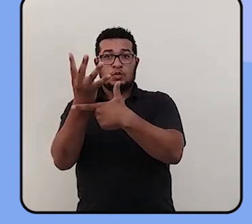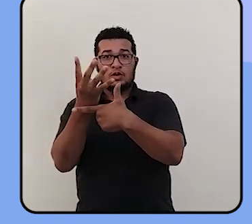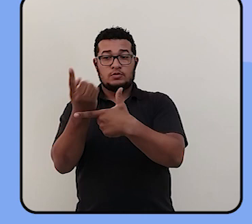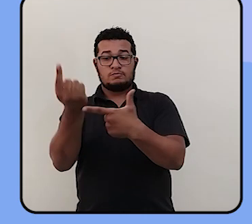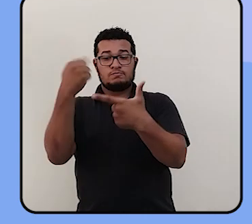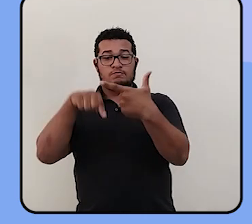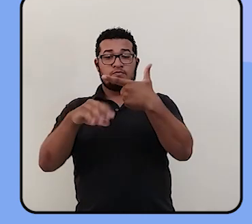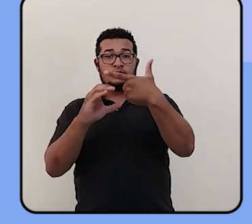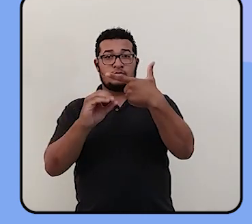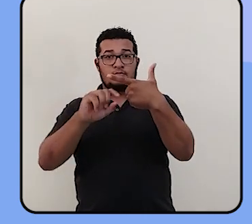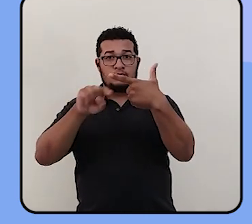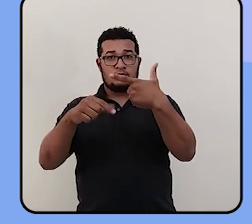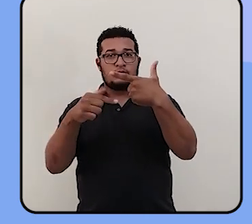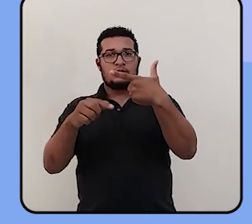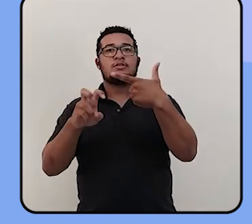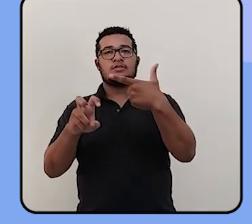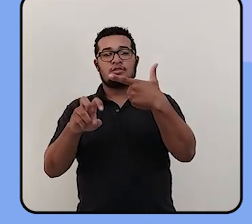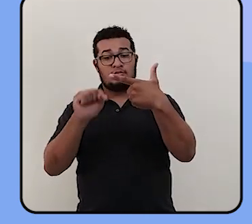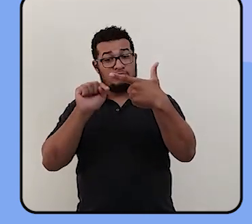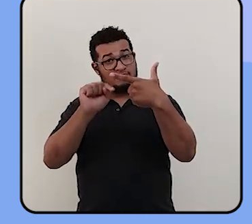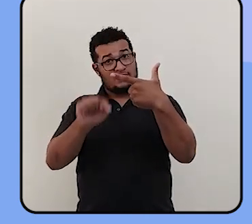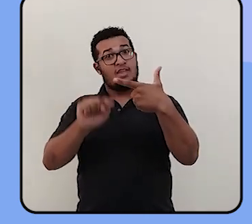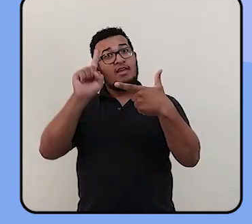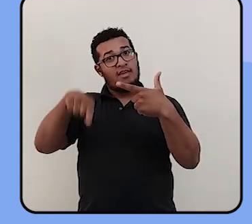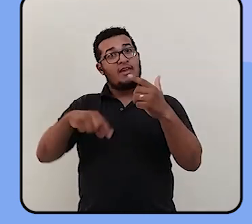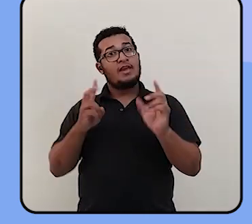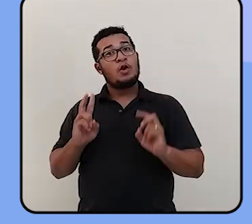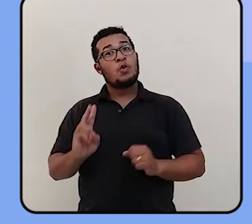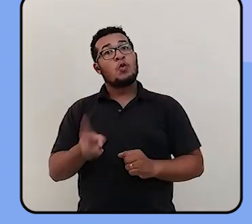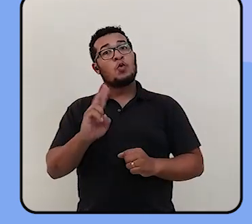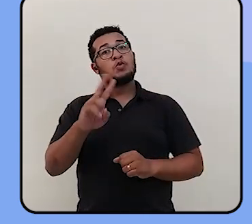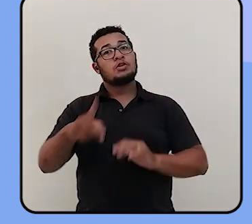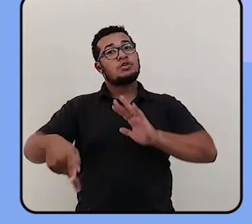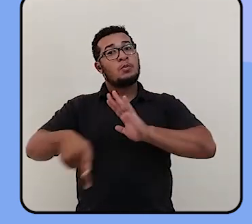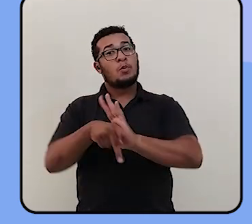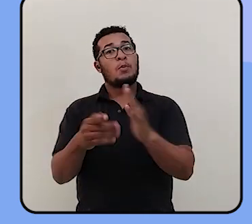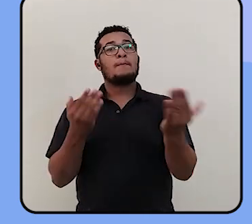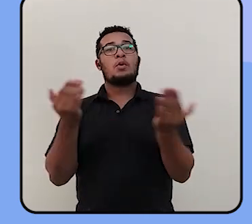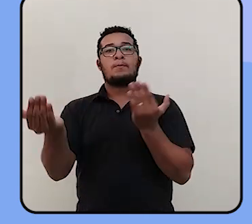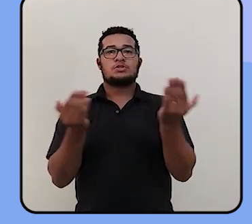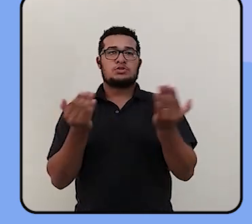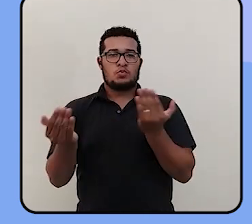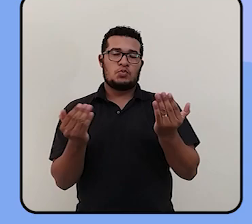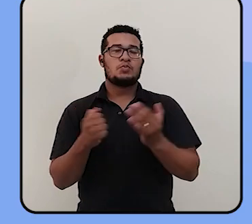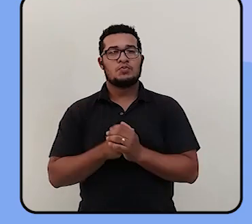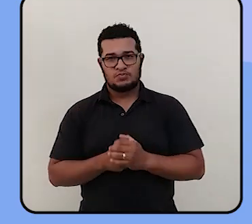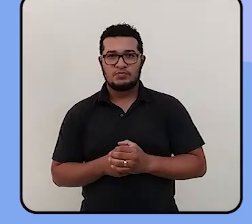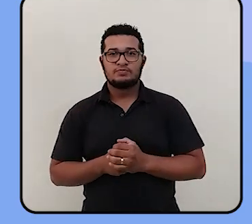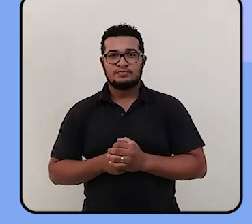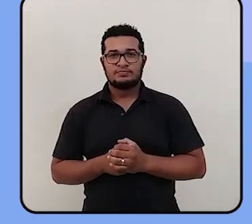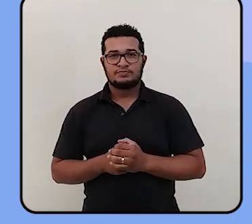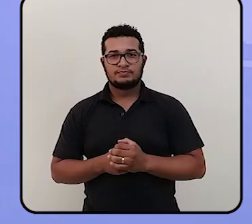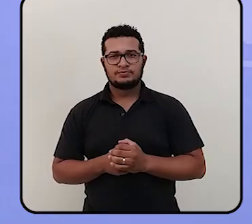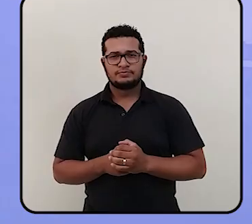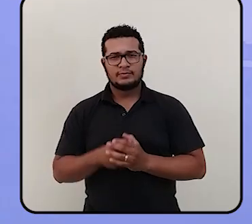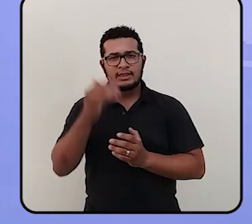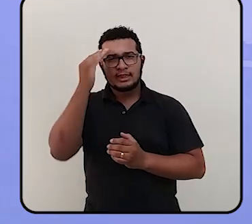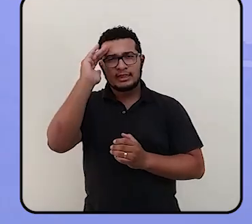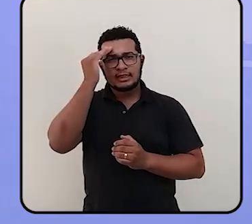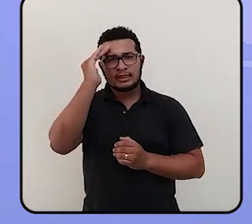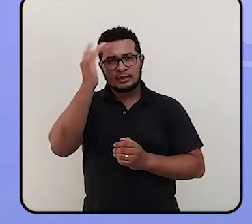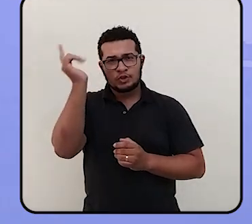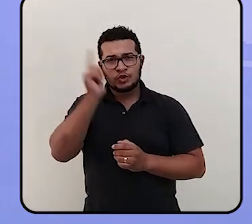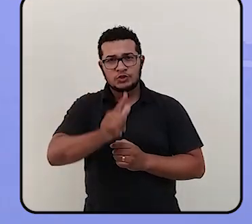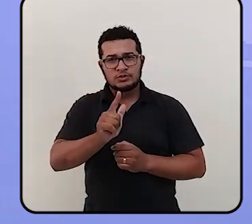dar 0,75. Essa é a constante de proporcionalidade. E aí,